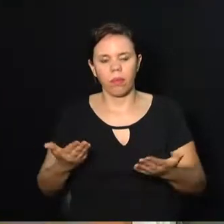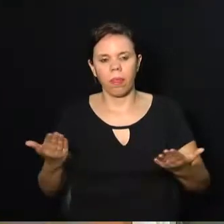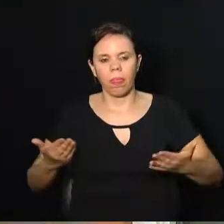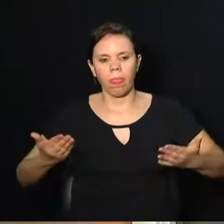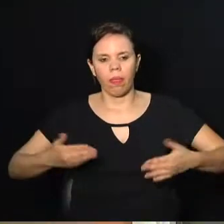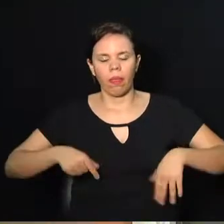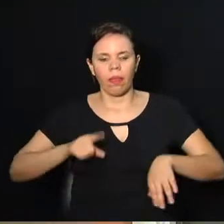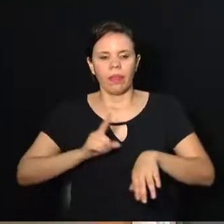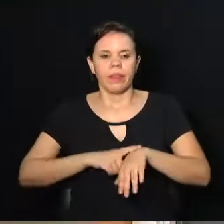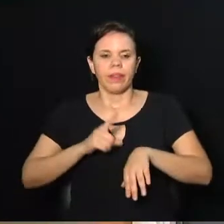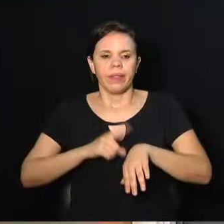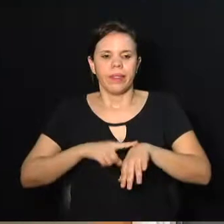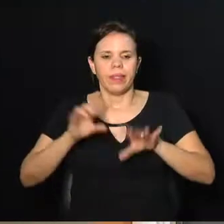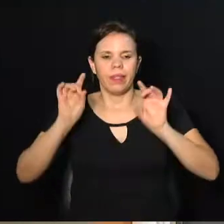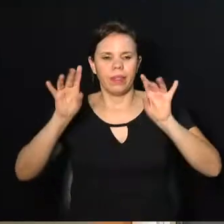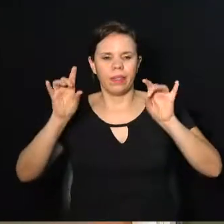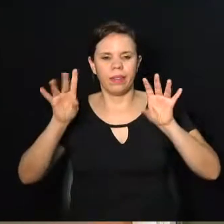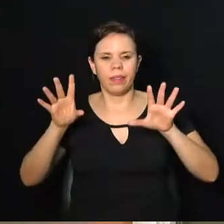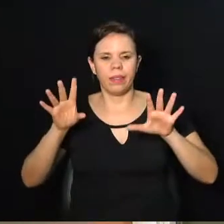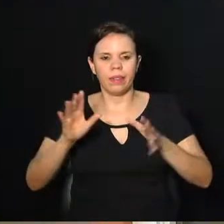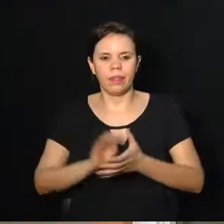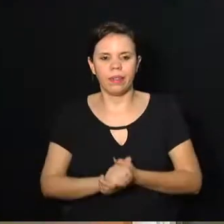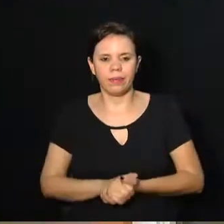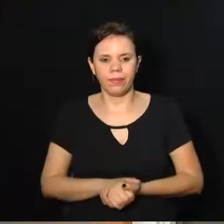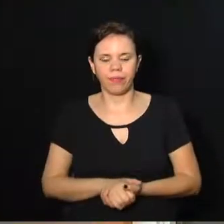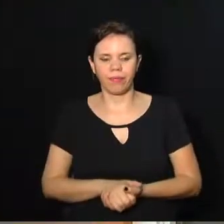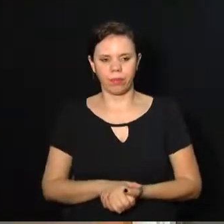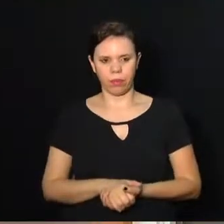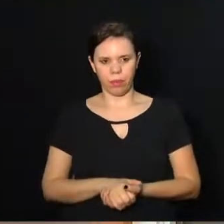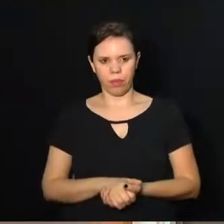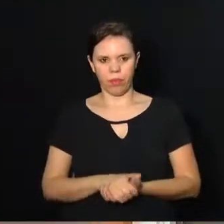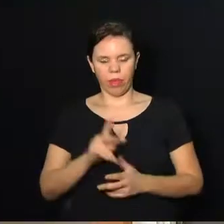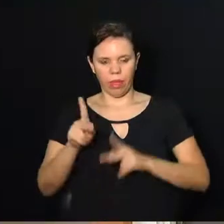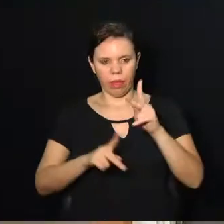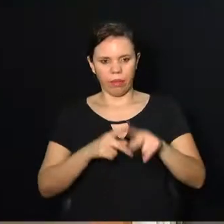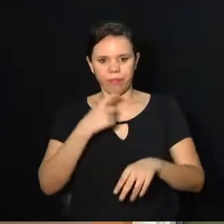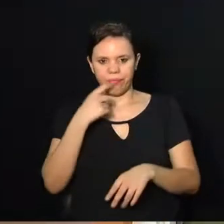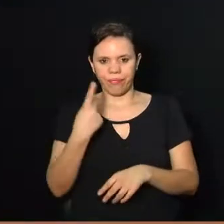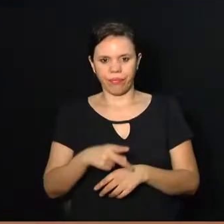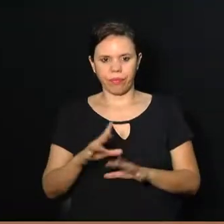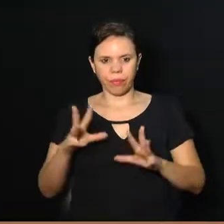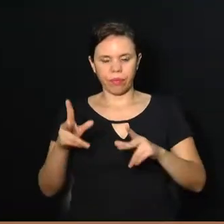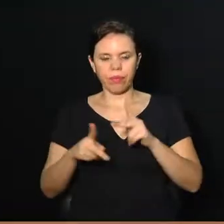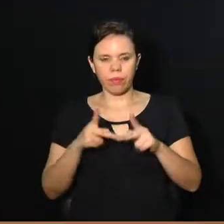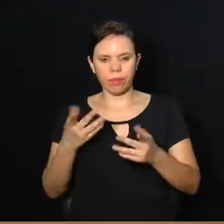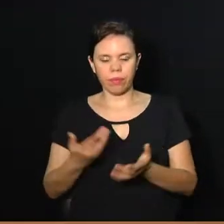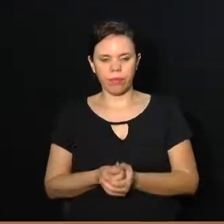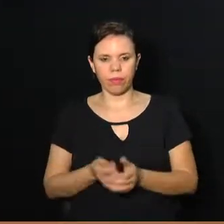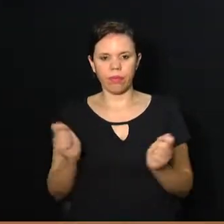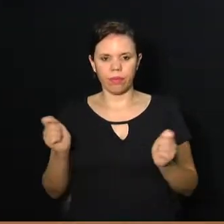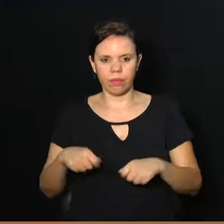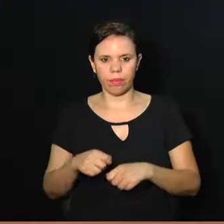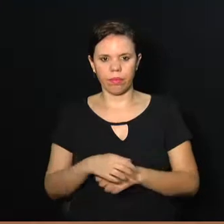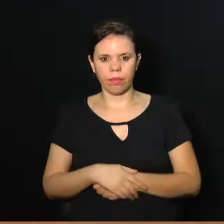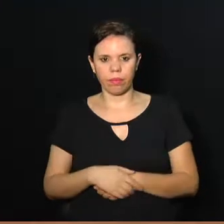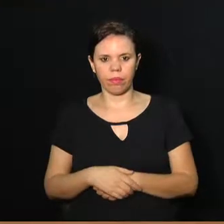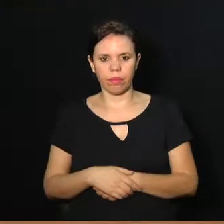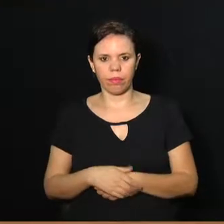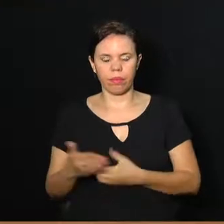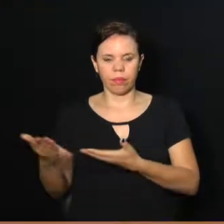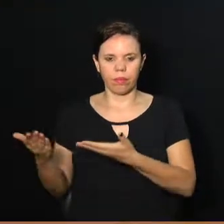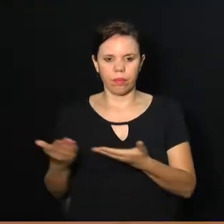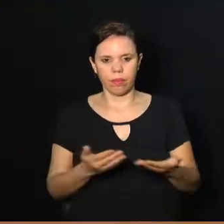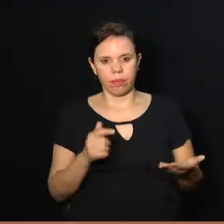ser um momento aí muito especial para que a população de Campinas e toda a região possa